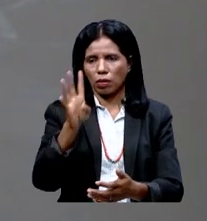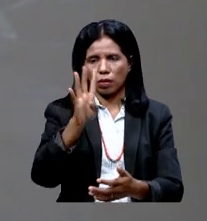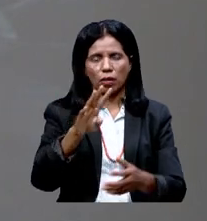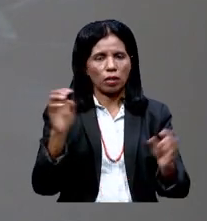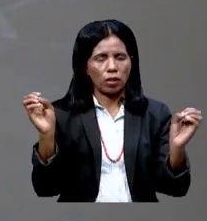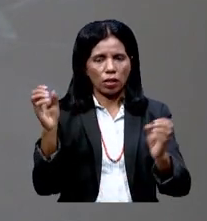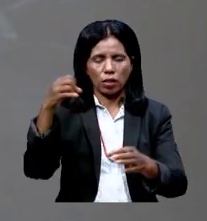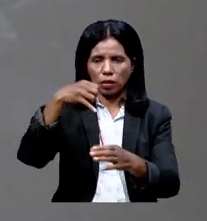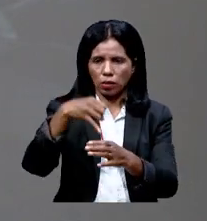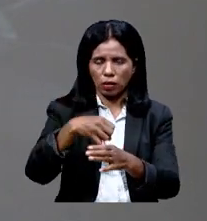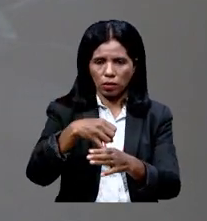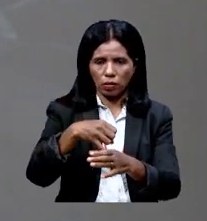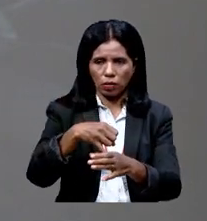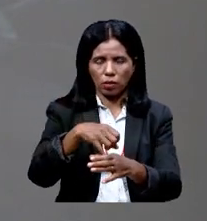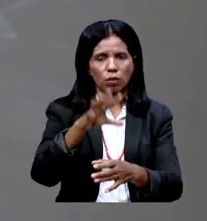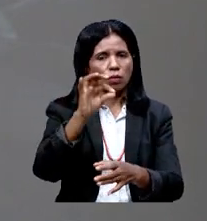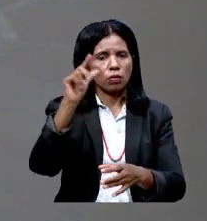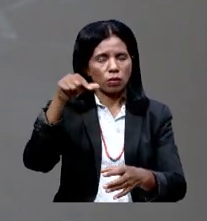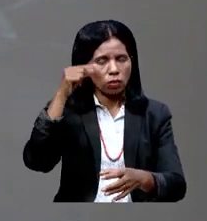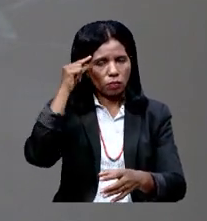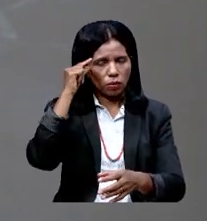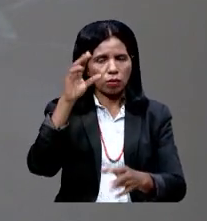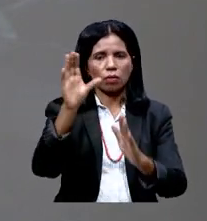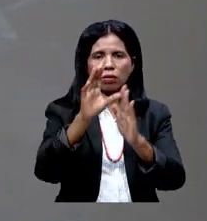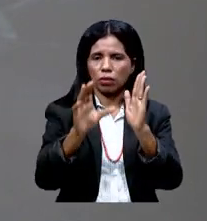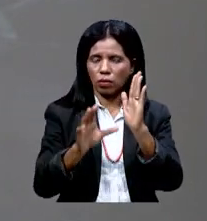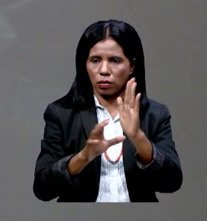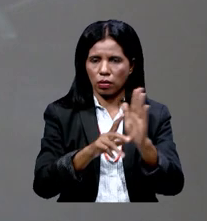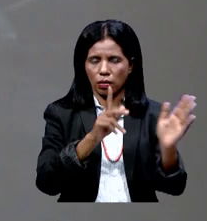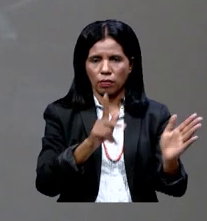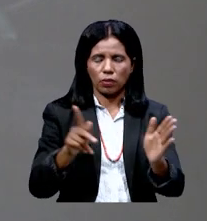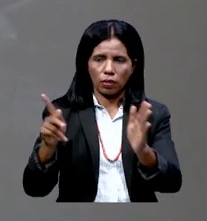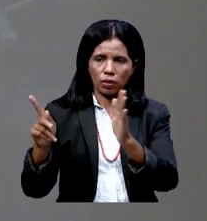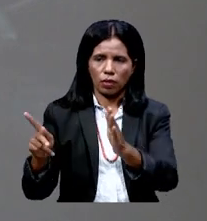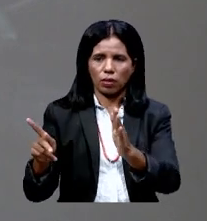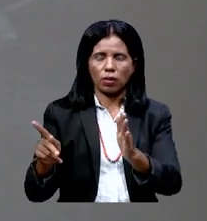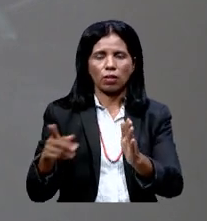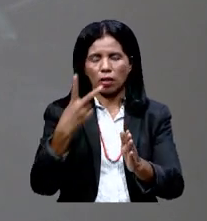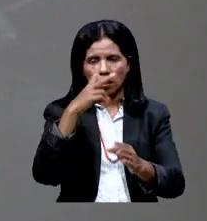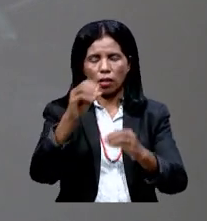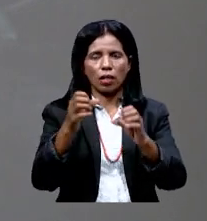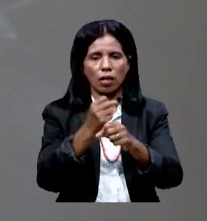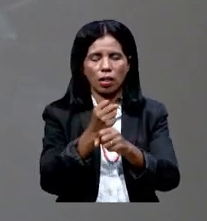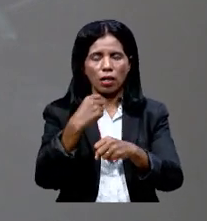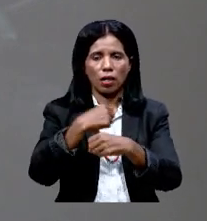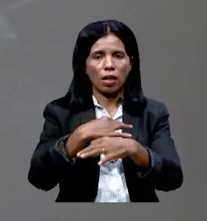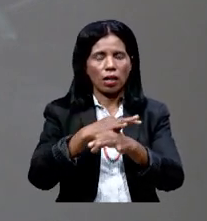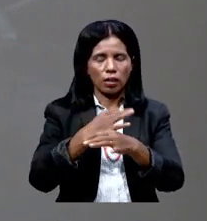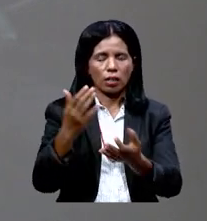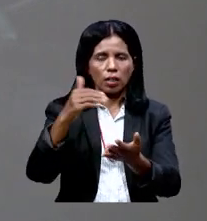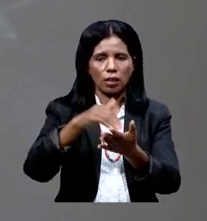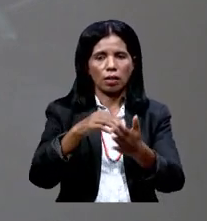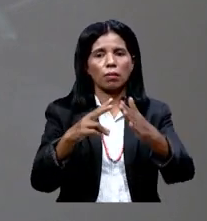foi incluído pelo nono governo constitucional plano e verba para a reconstrução da referida